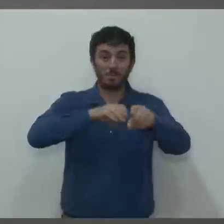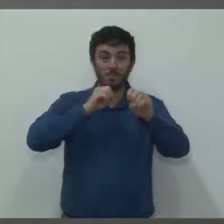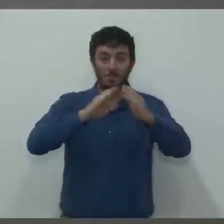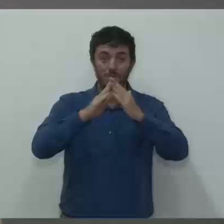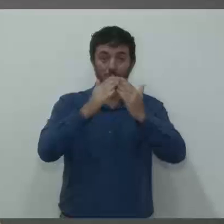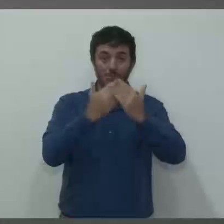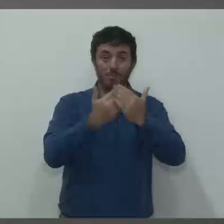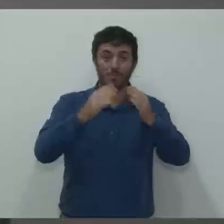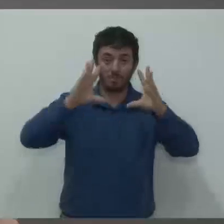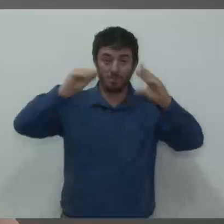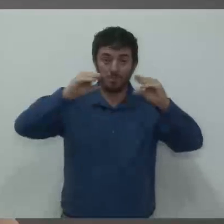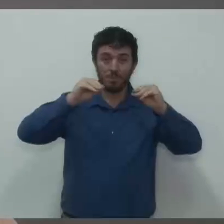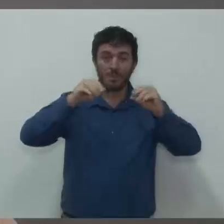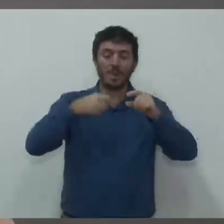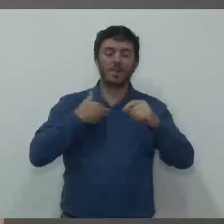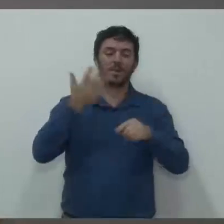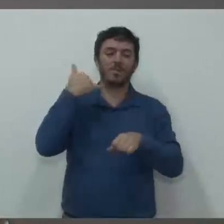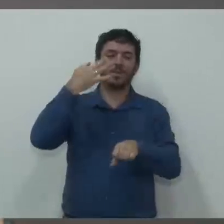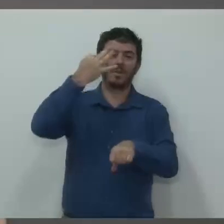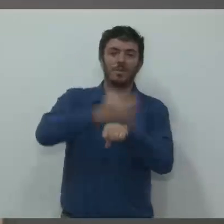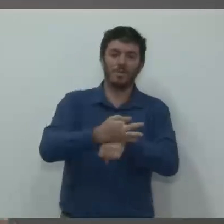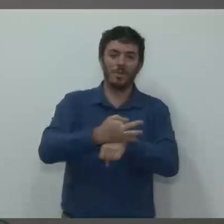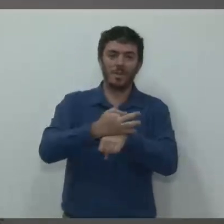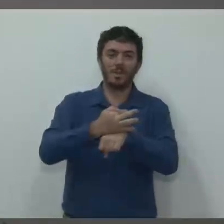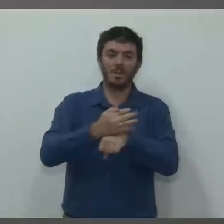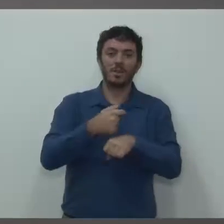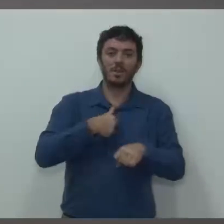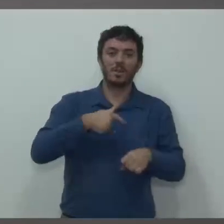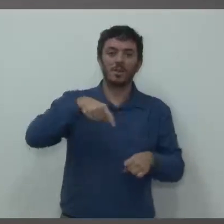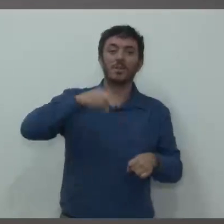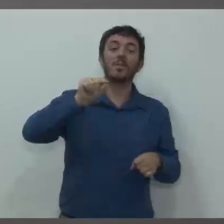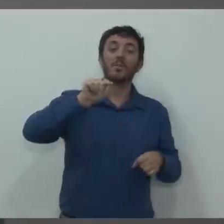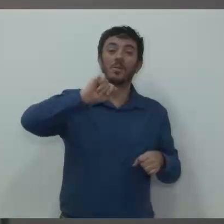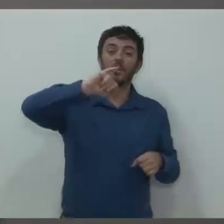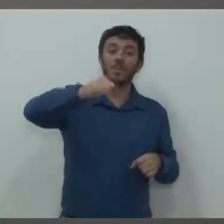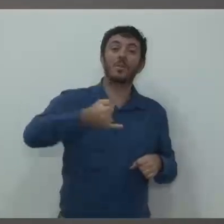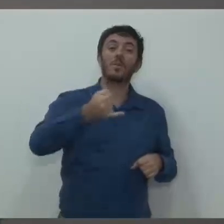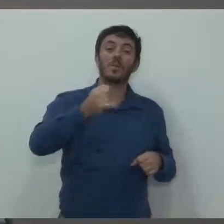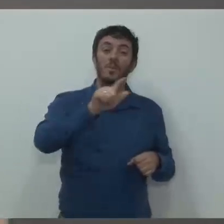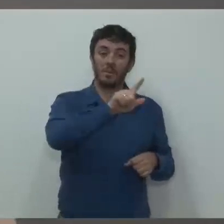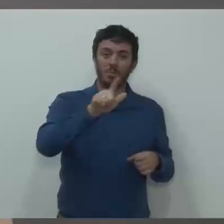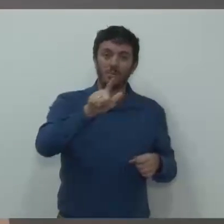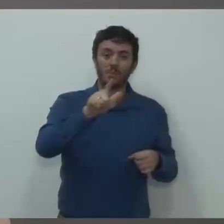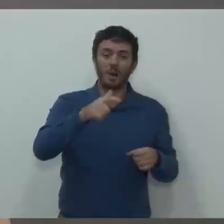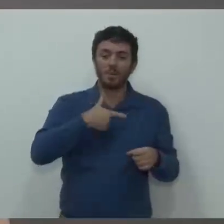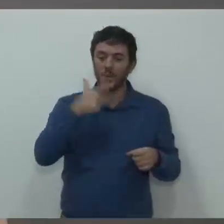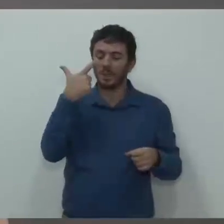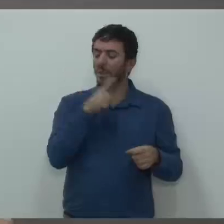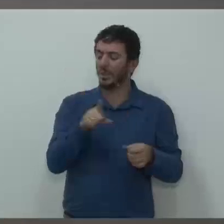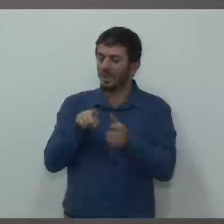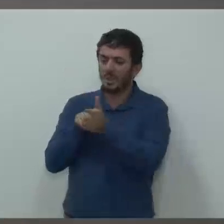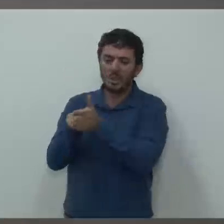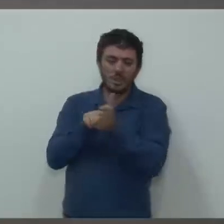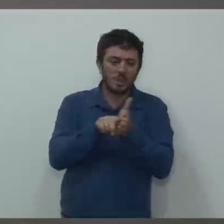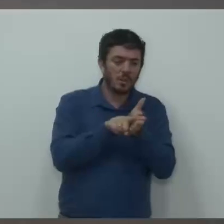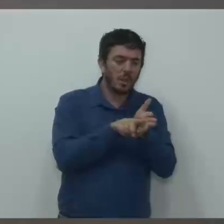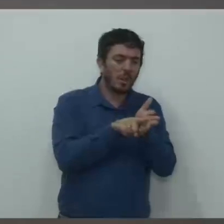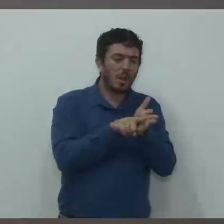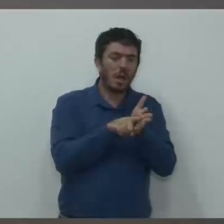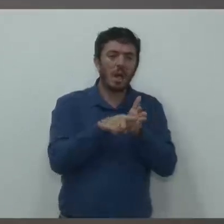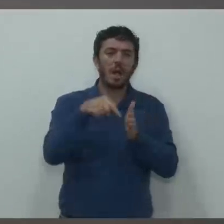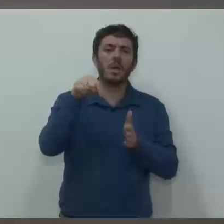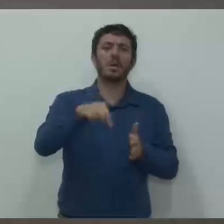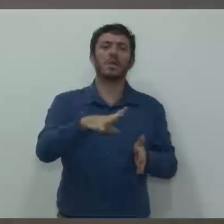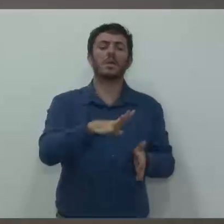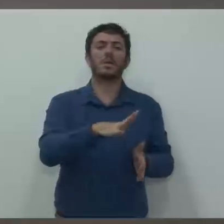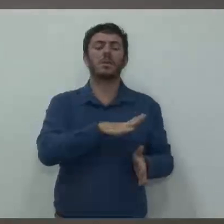que são primordiais. Primeiro, qual que é a capacidade hídrica da cidade? Quanto tem de água na cidade? O plano diretor ele não